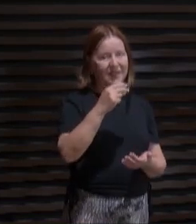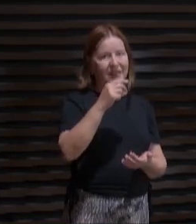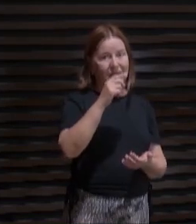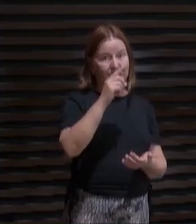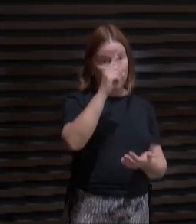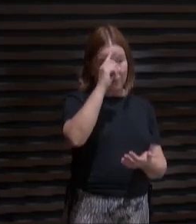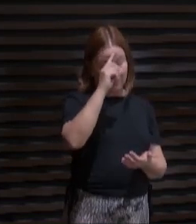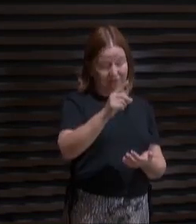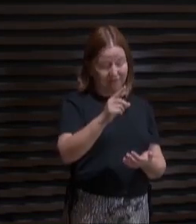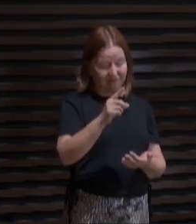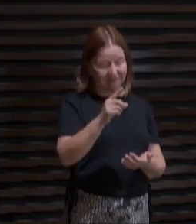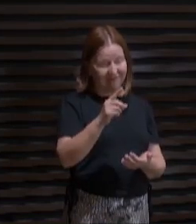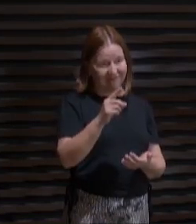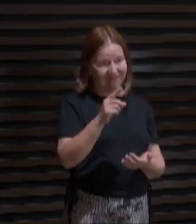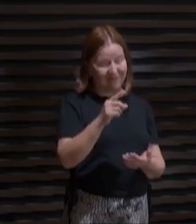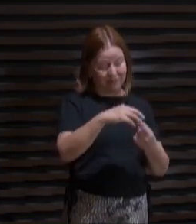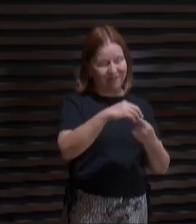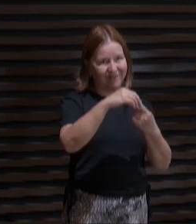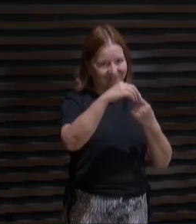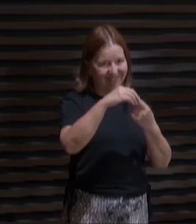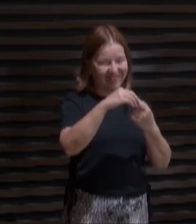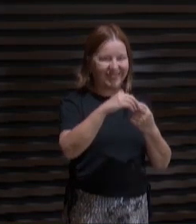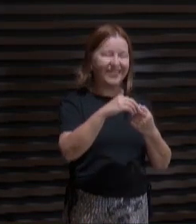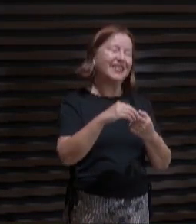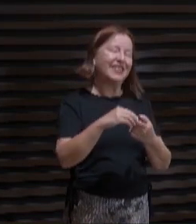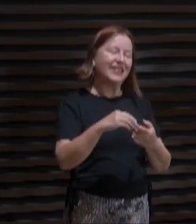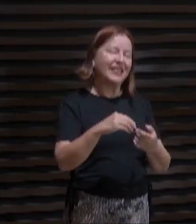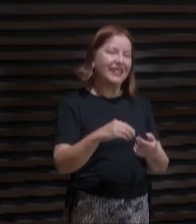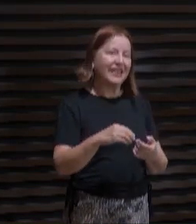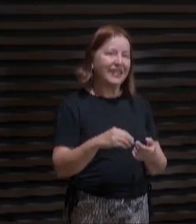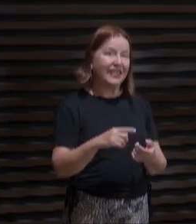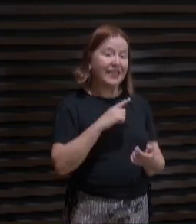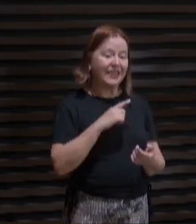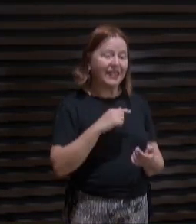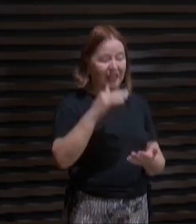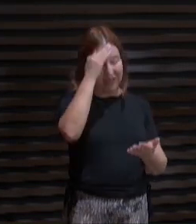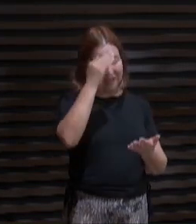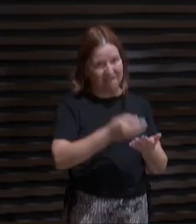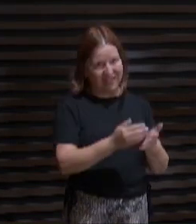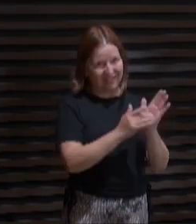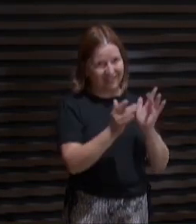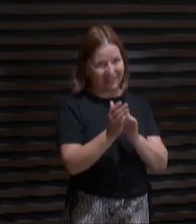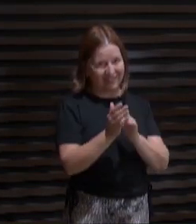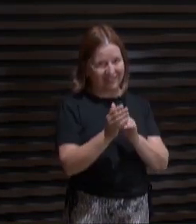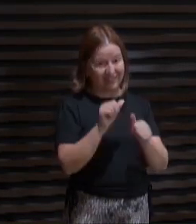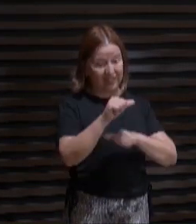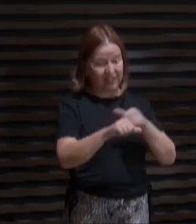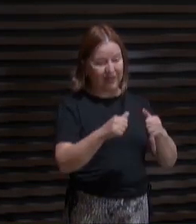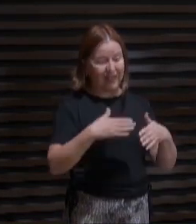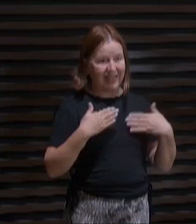fé, Jesus. Olhando para Jesus, o qual em troca da alegria que lhe